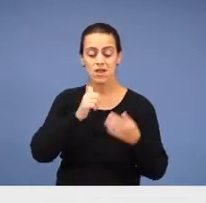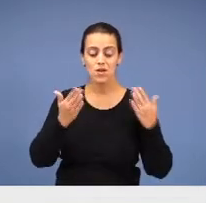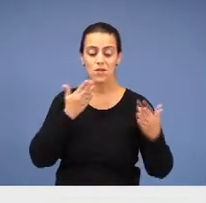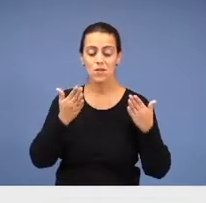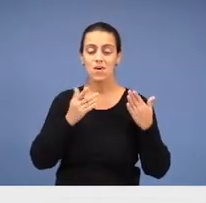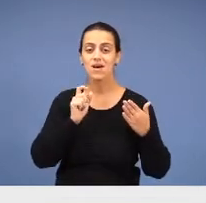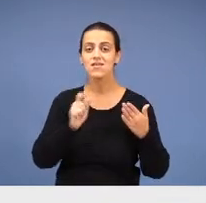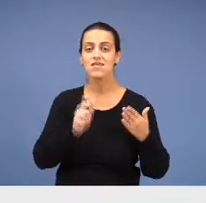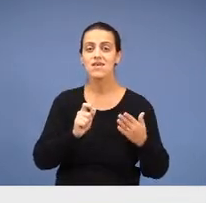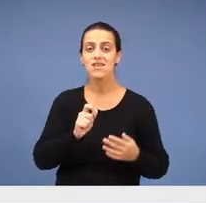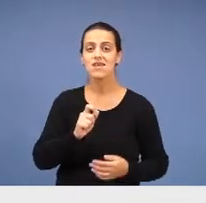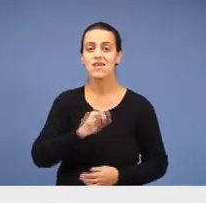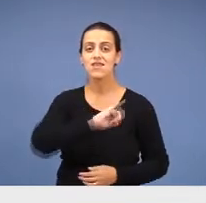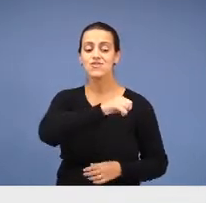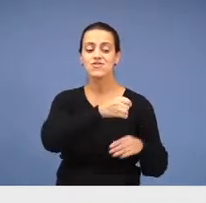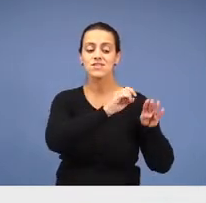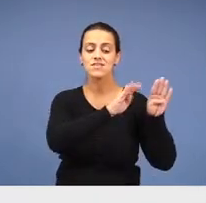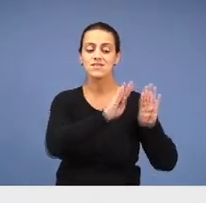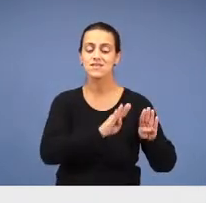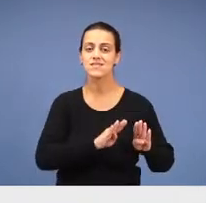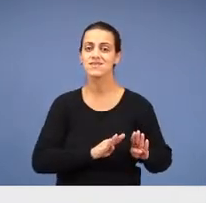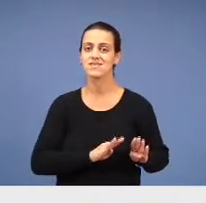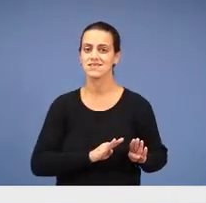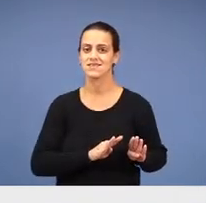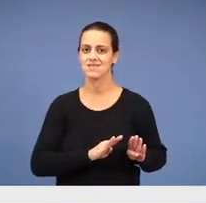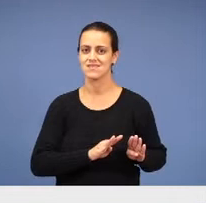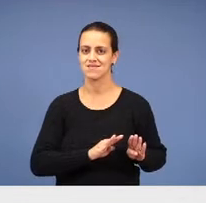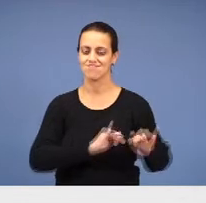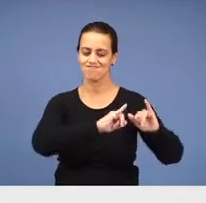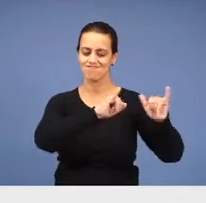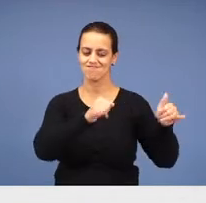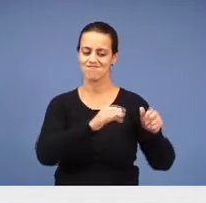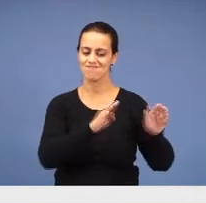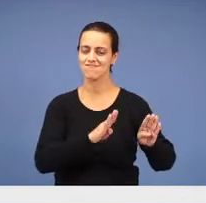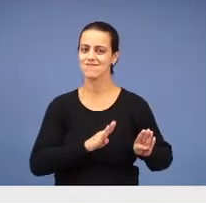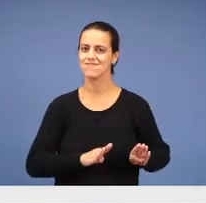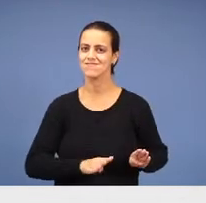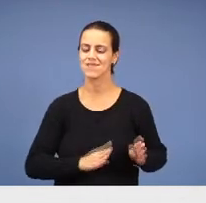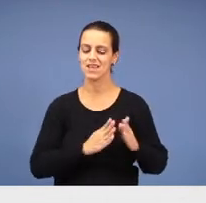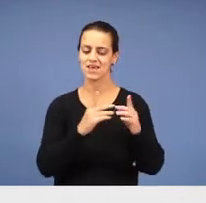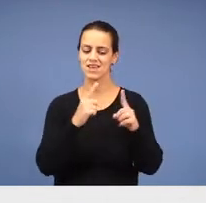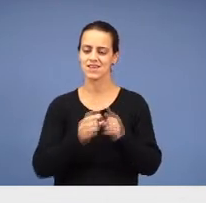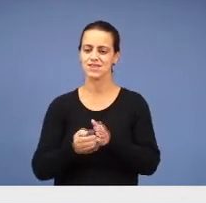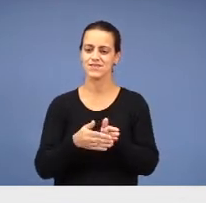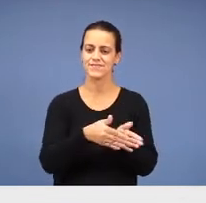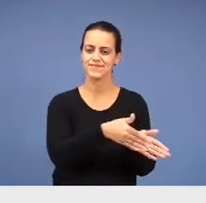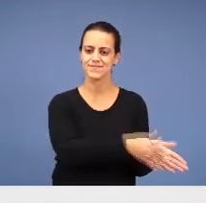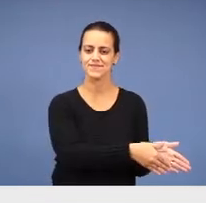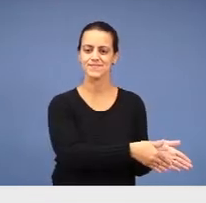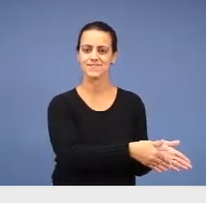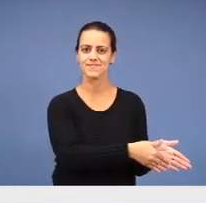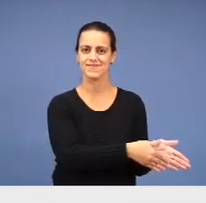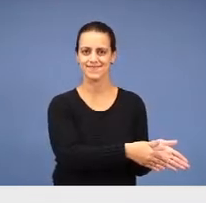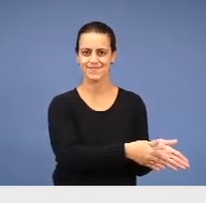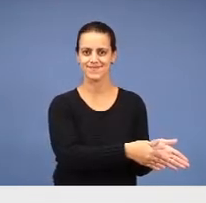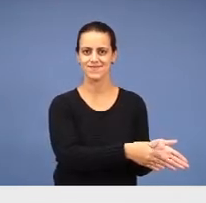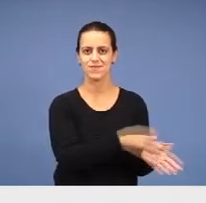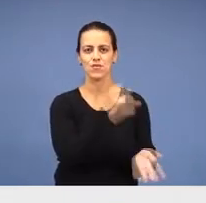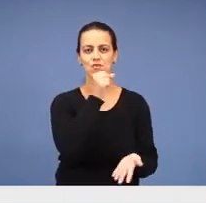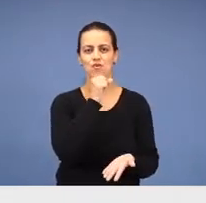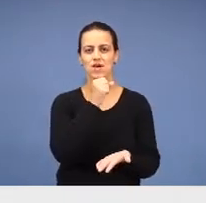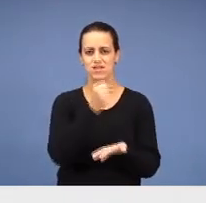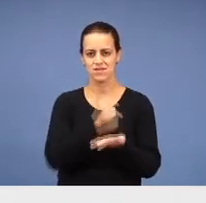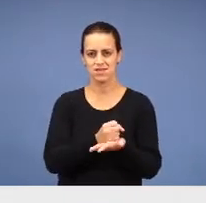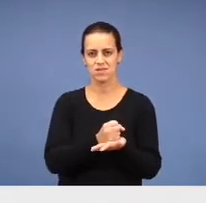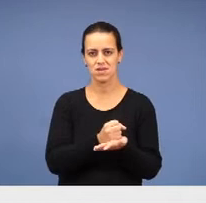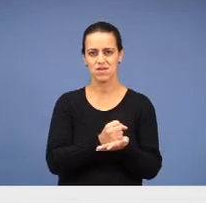mulher, no Novo Testamento, é a igreja infiel. No Velho Testamento, mulher é Israel. Mas no Novo